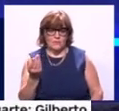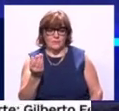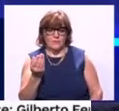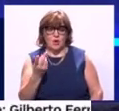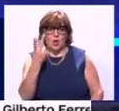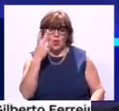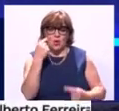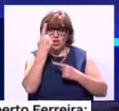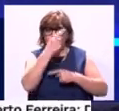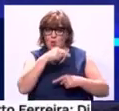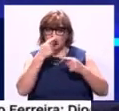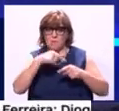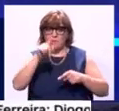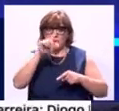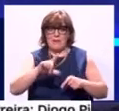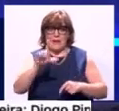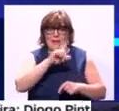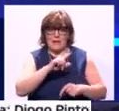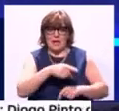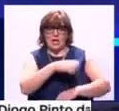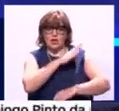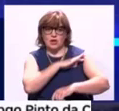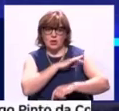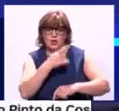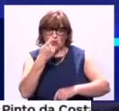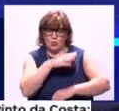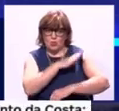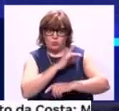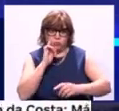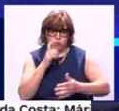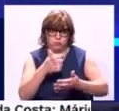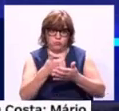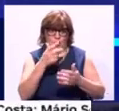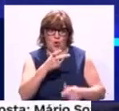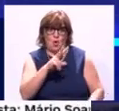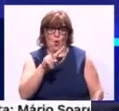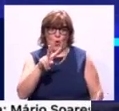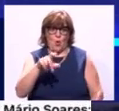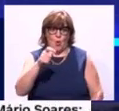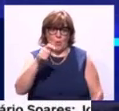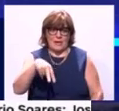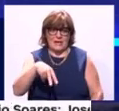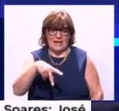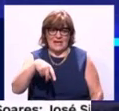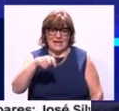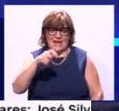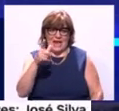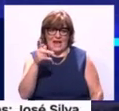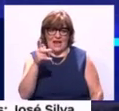Dois rostos da Premier League, titulares, um deles titularíssimo, Rubem Neves,